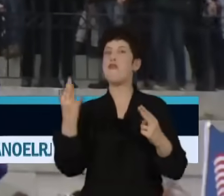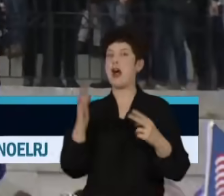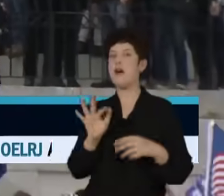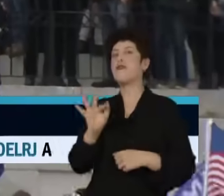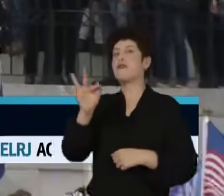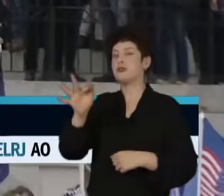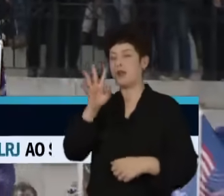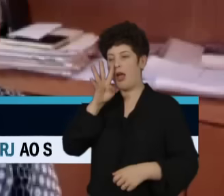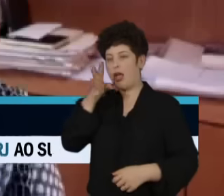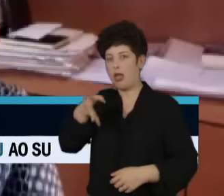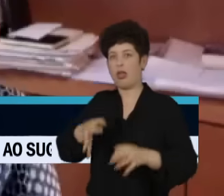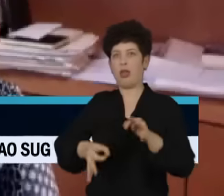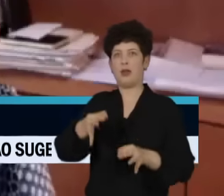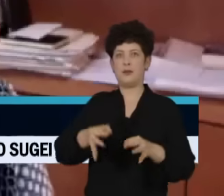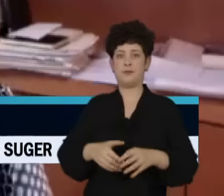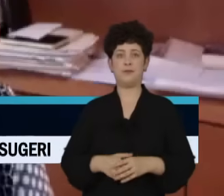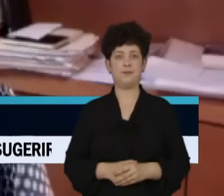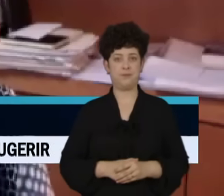julgadas.